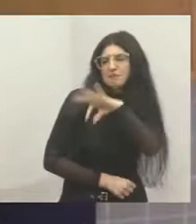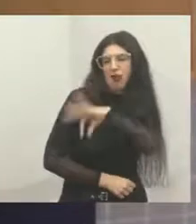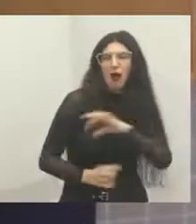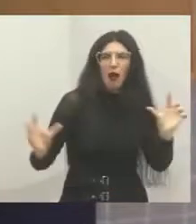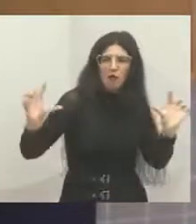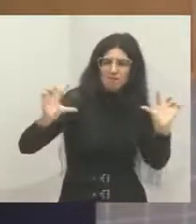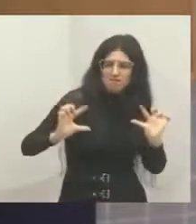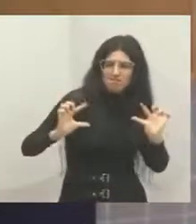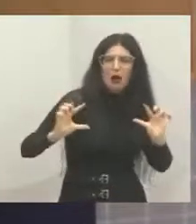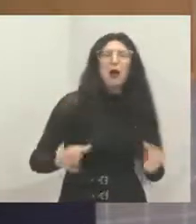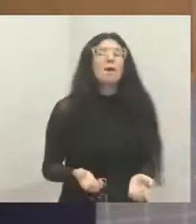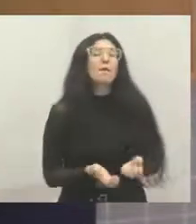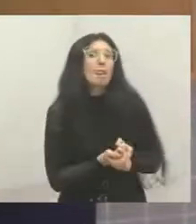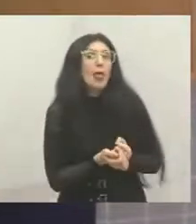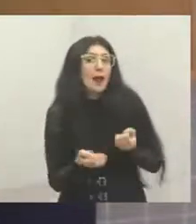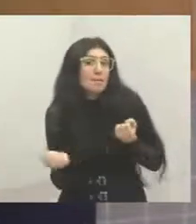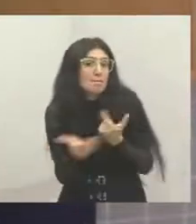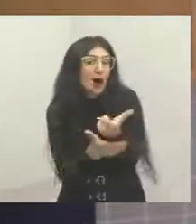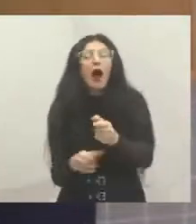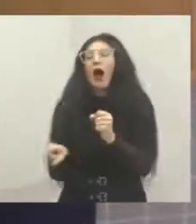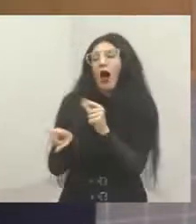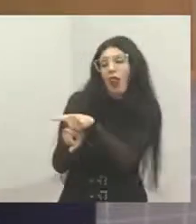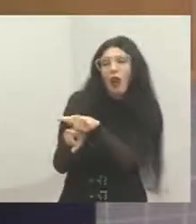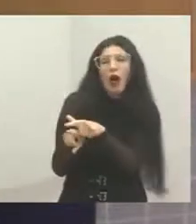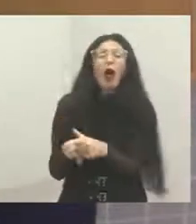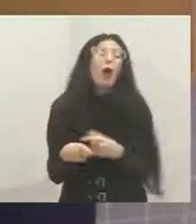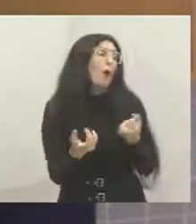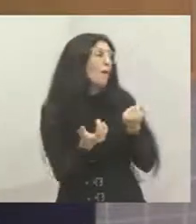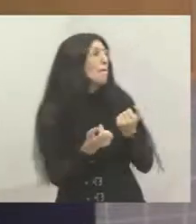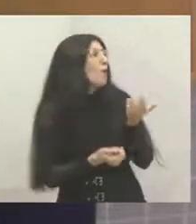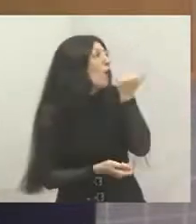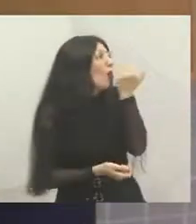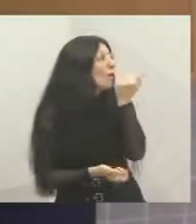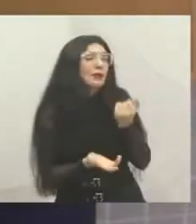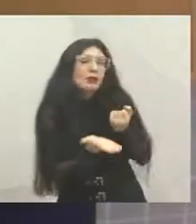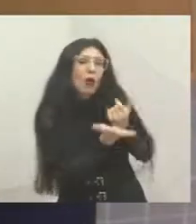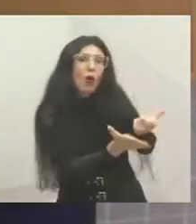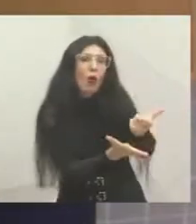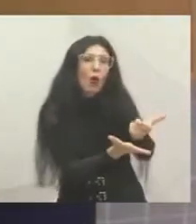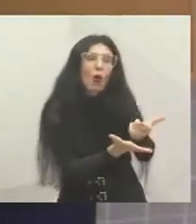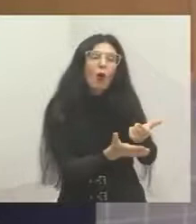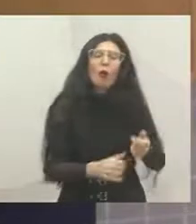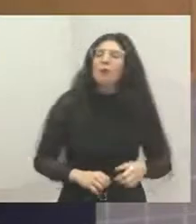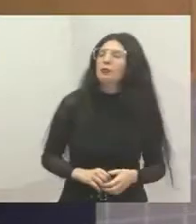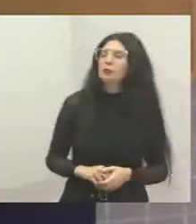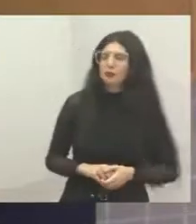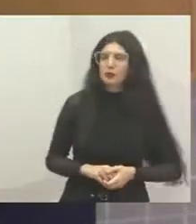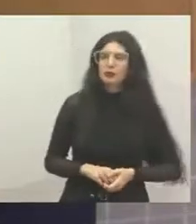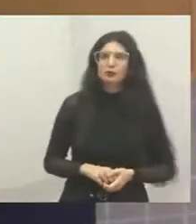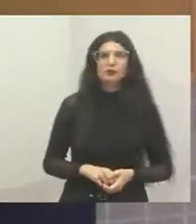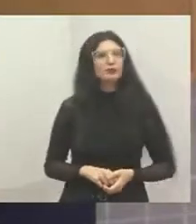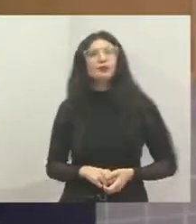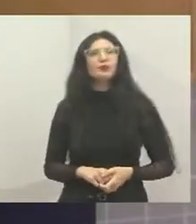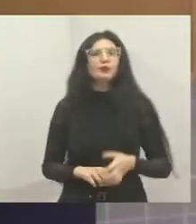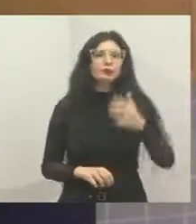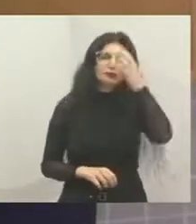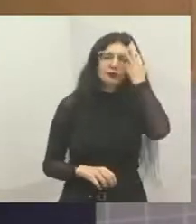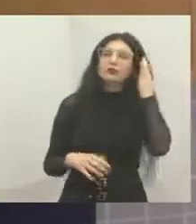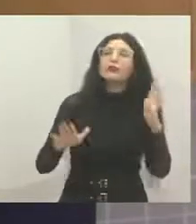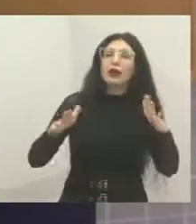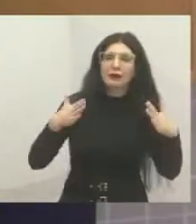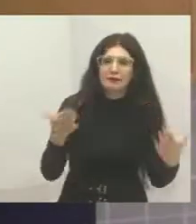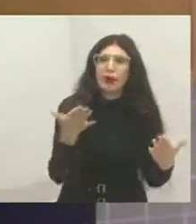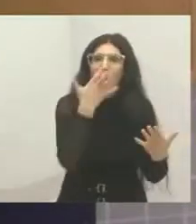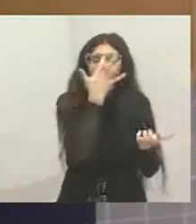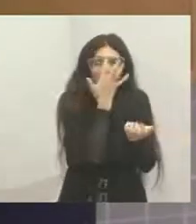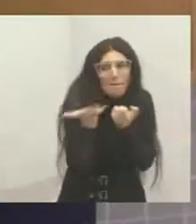suas despesas, como aluguel, alimentação, outras despesas, de um montante qualquer, onde este